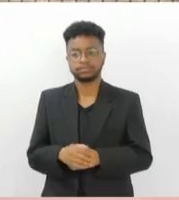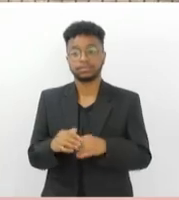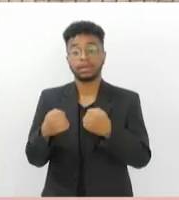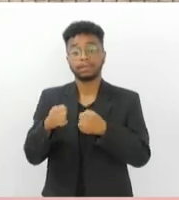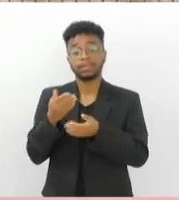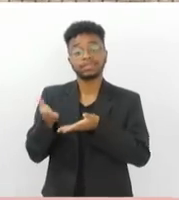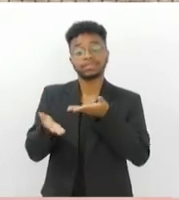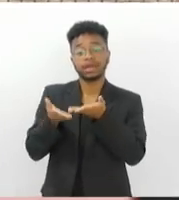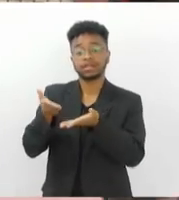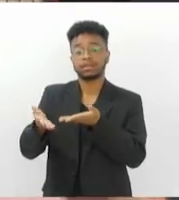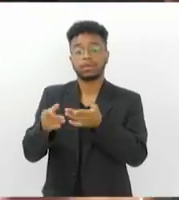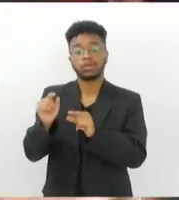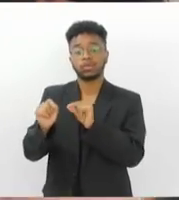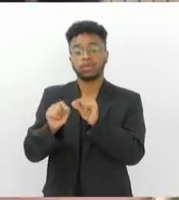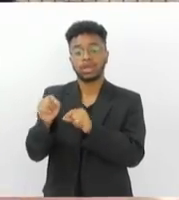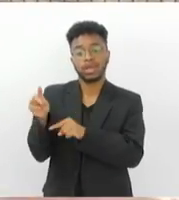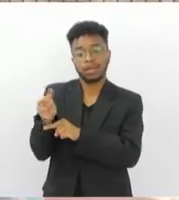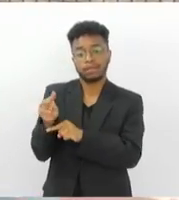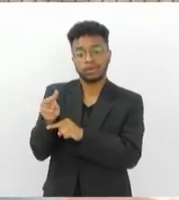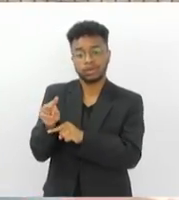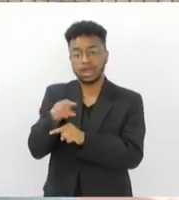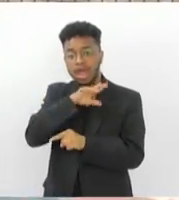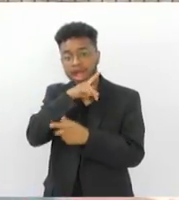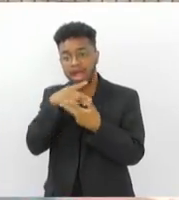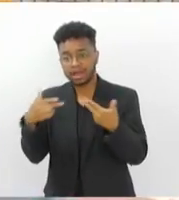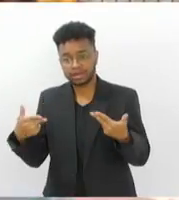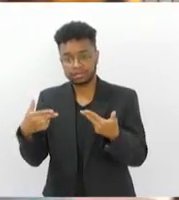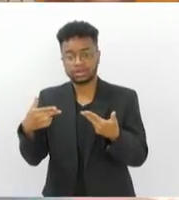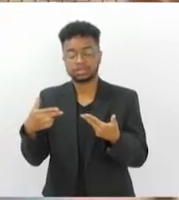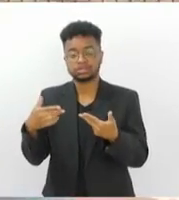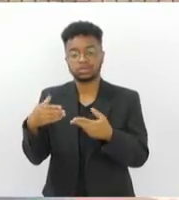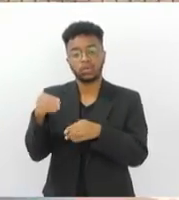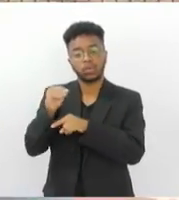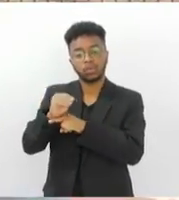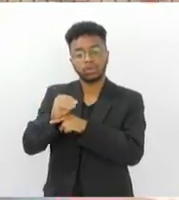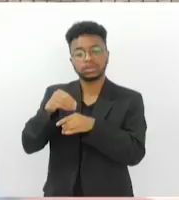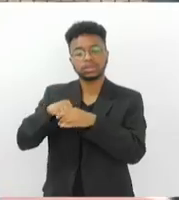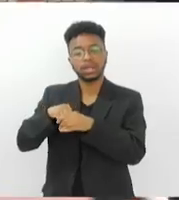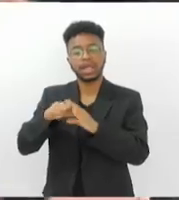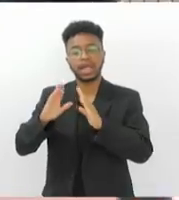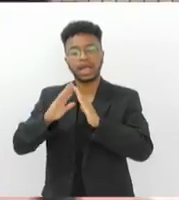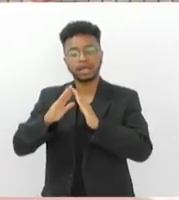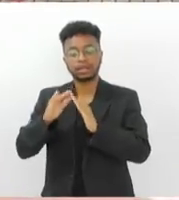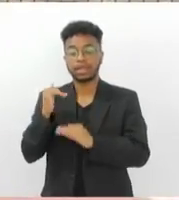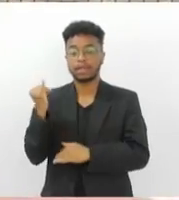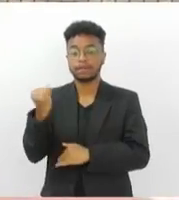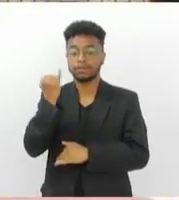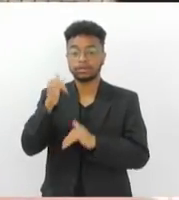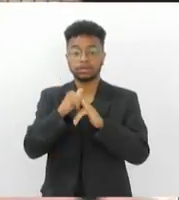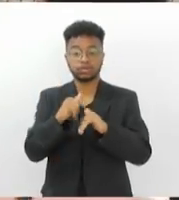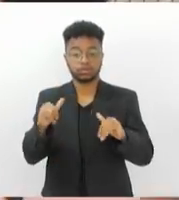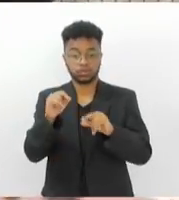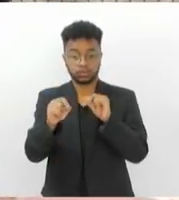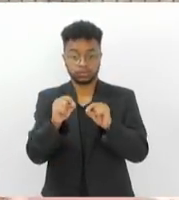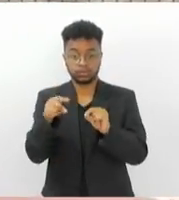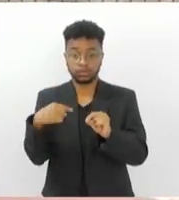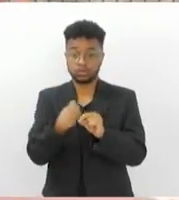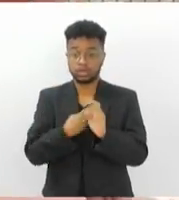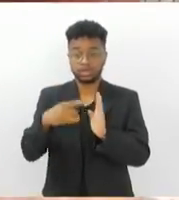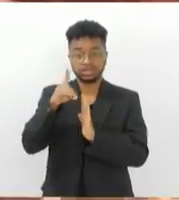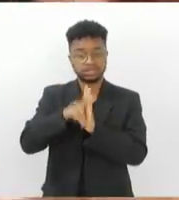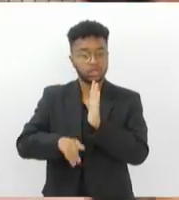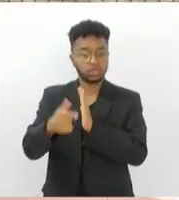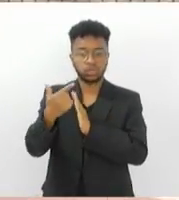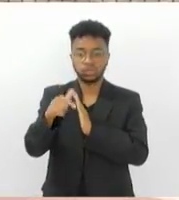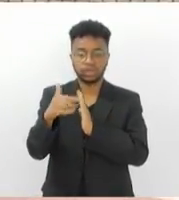assegurado a proteção dada aos Pets aos animaizinhos de estima é importante inicialmente dizer que no nosso direito não